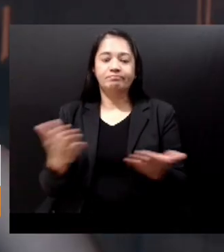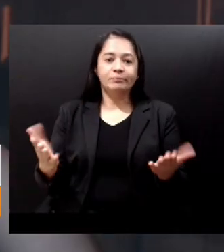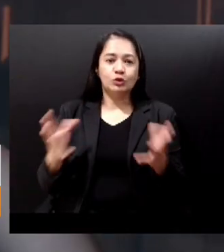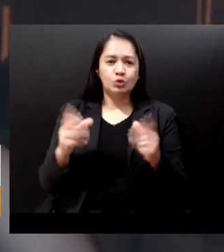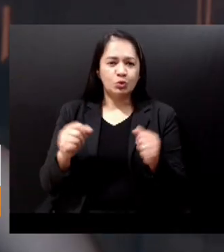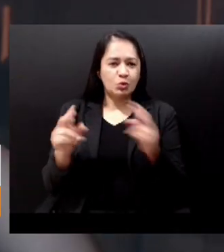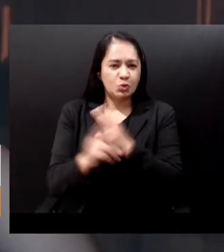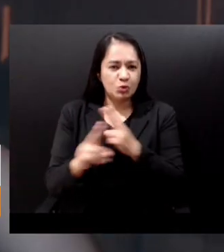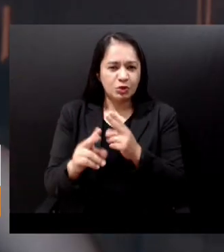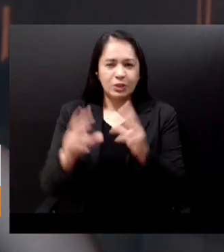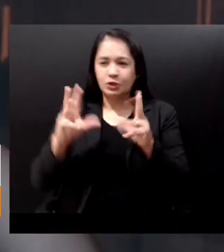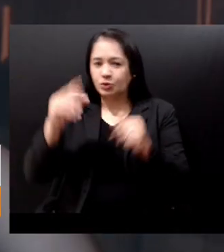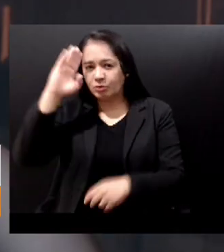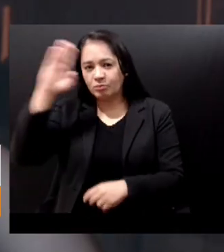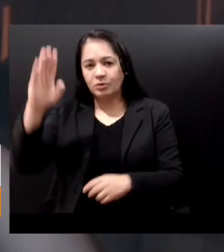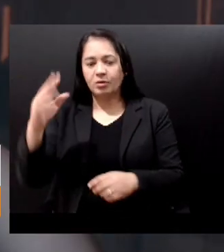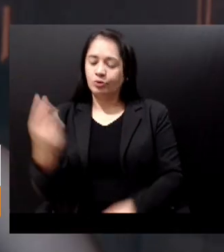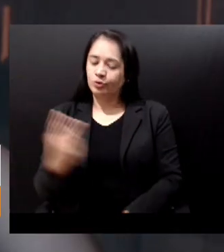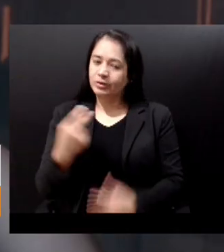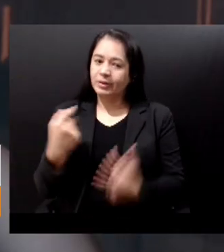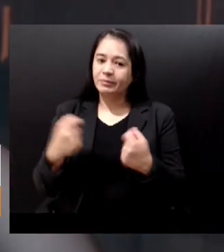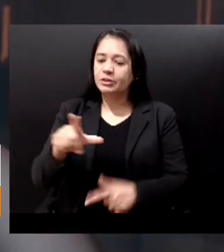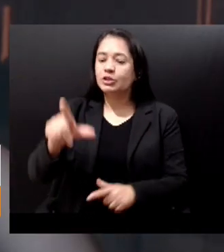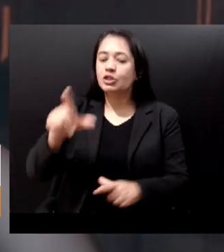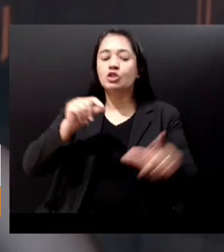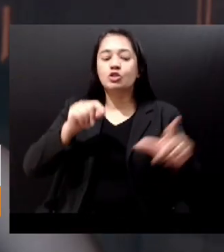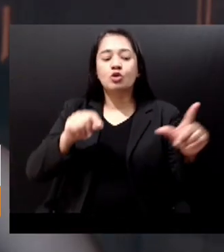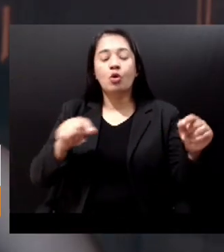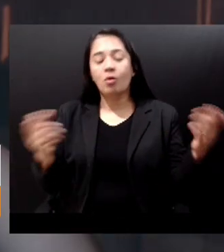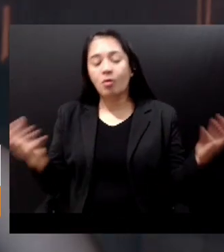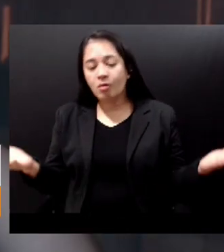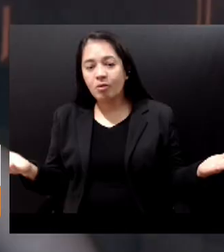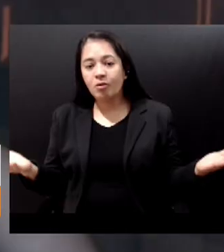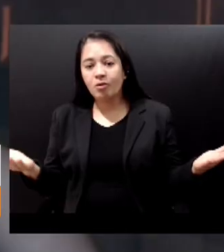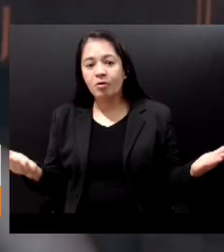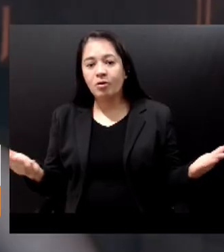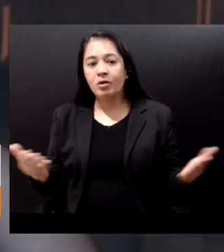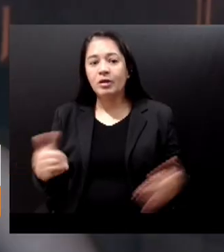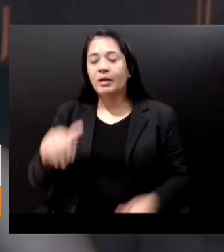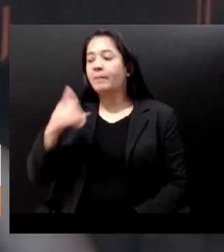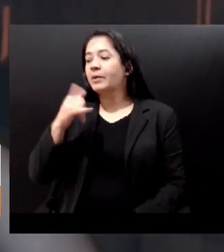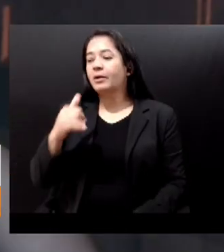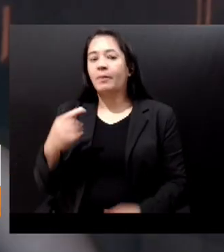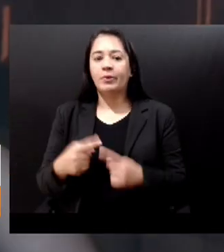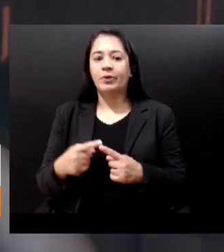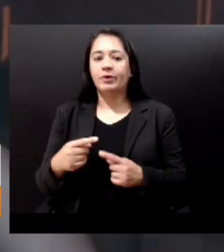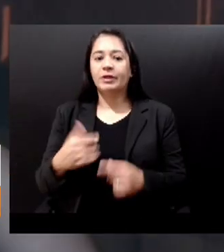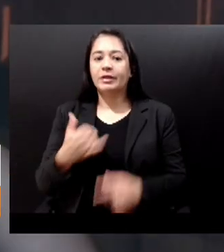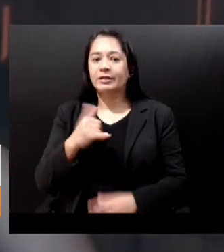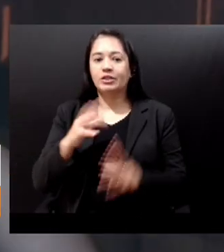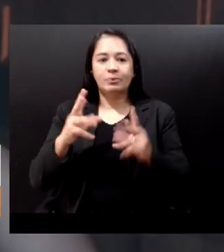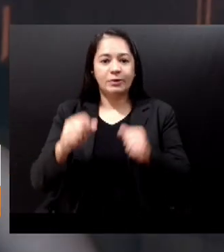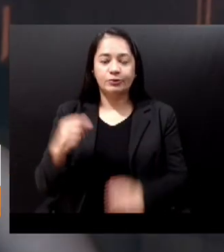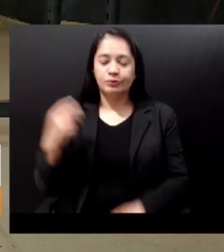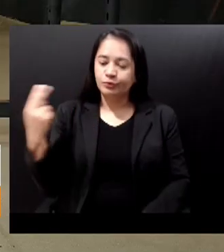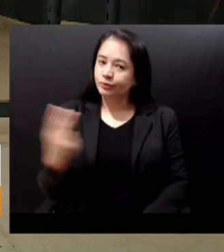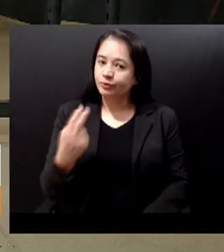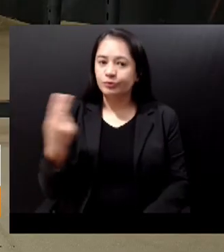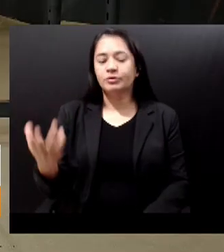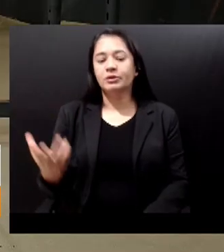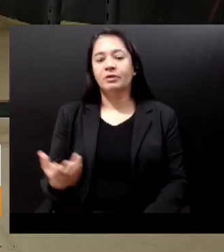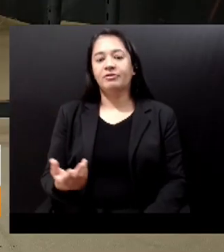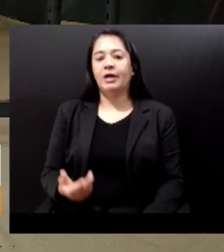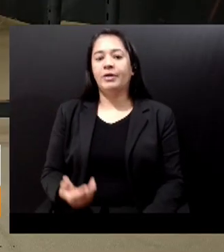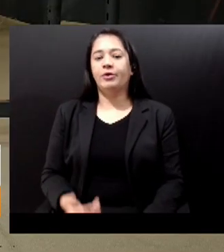escolher um pouco para onde a gente vai direcionar essa energia, porque não vai ter energia para tudo, né? A gente não vai dar conta Uhum. de tudo. Uhum. A gente não vai dar conta